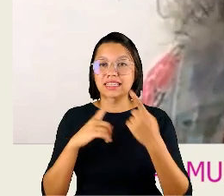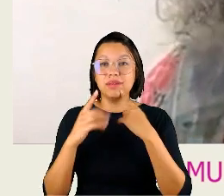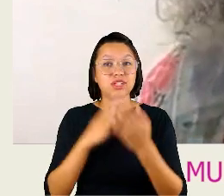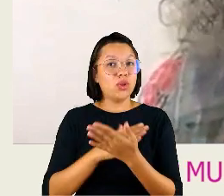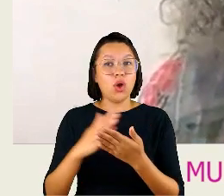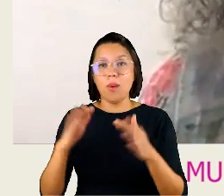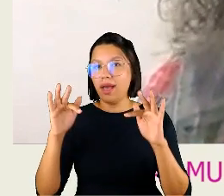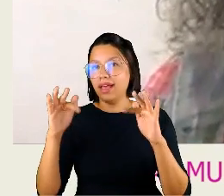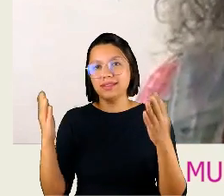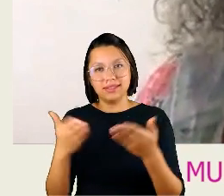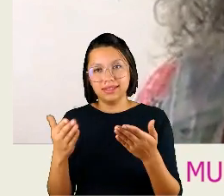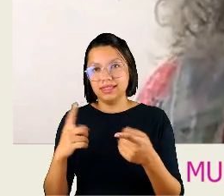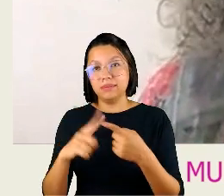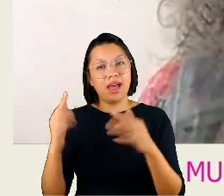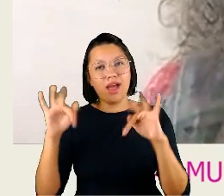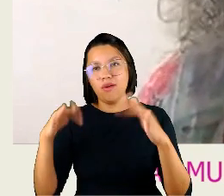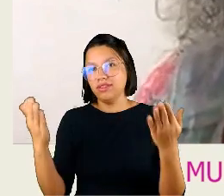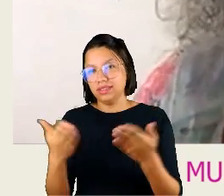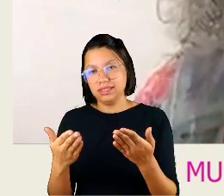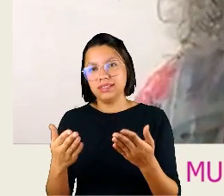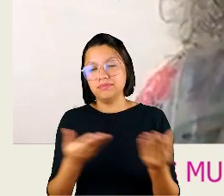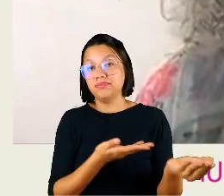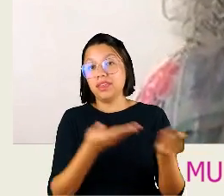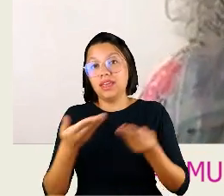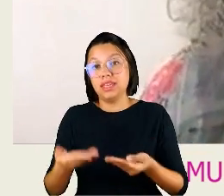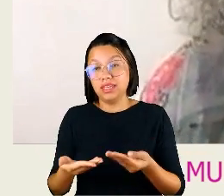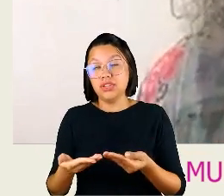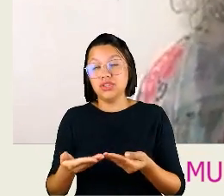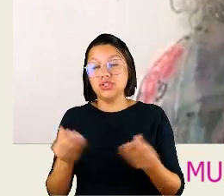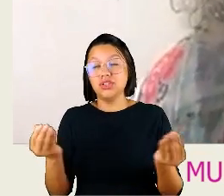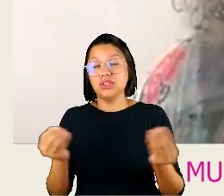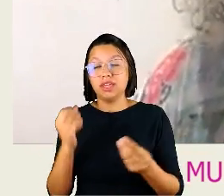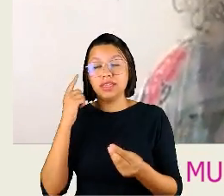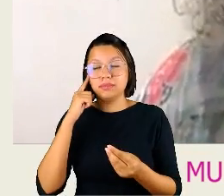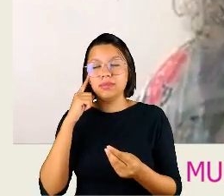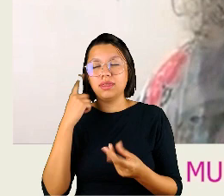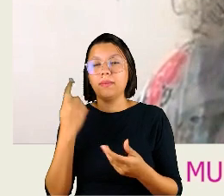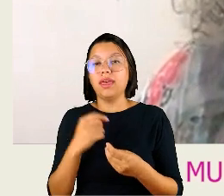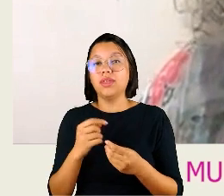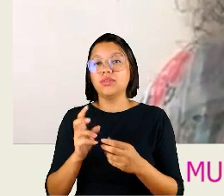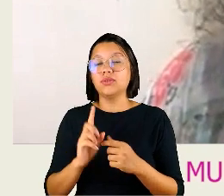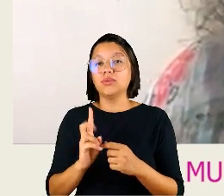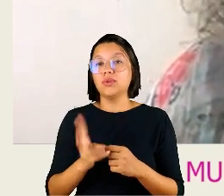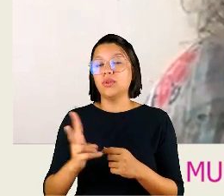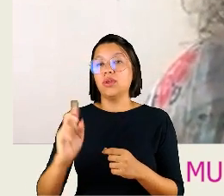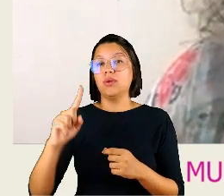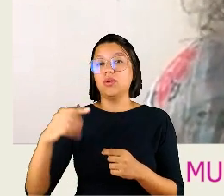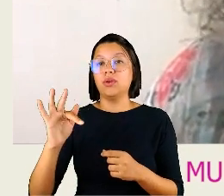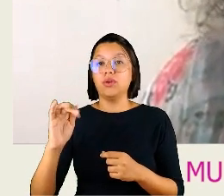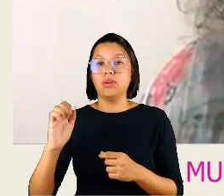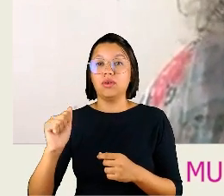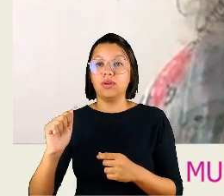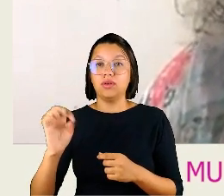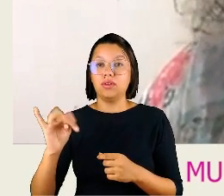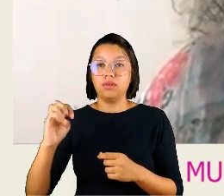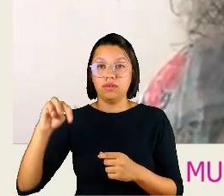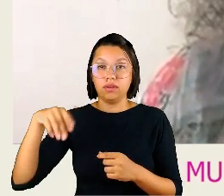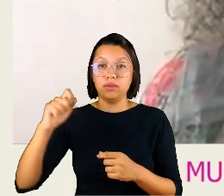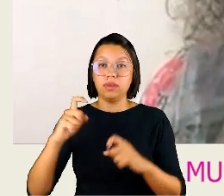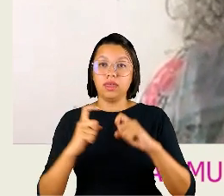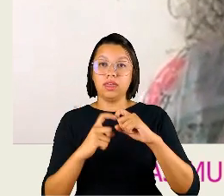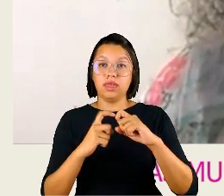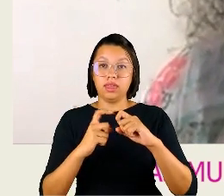ele também não se encerra aqui, né? Aqui a gente traz essa reflexão. Então, na sequência, a doutora Fátima Duarte, que é